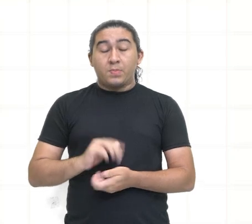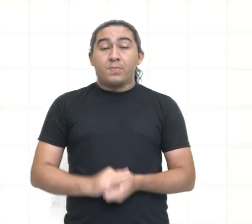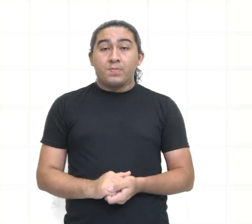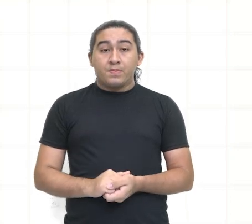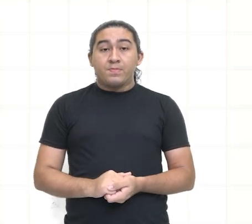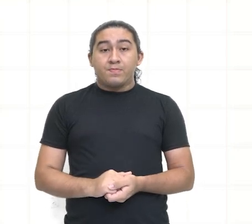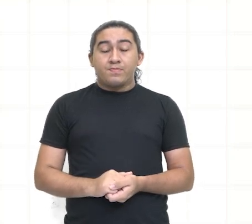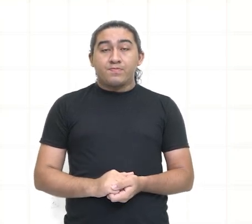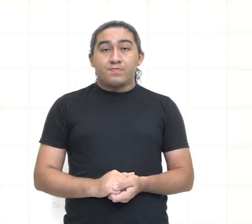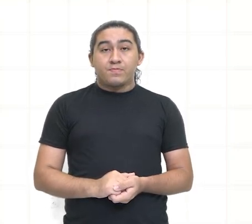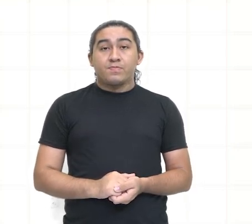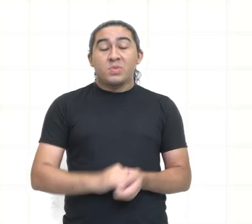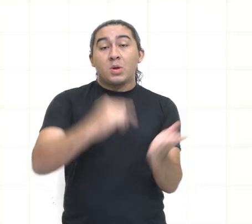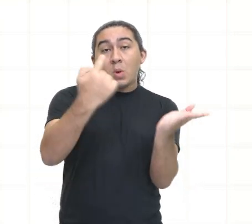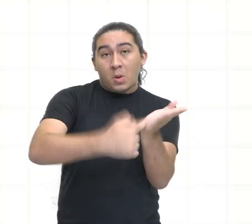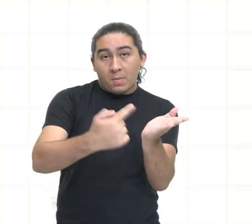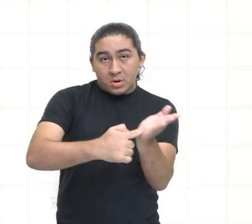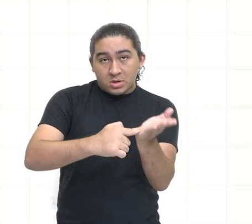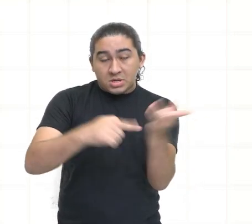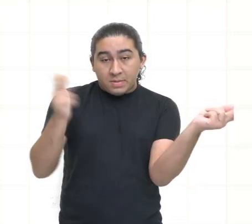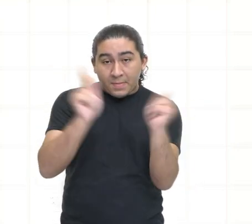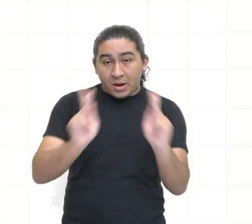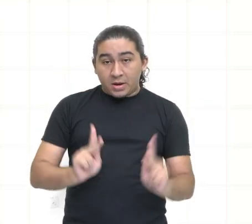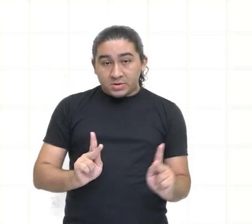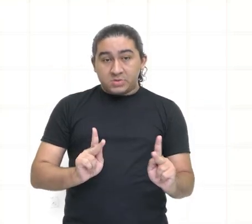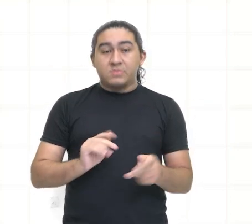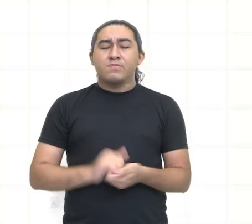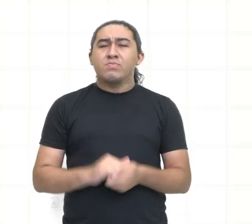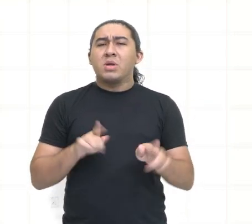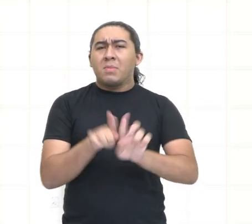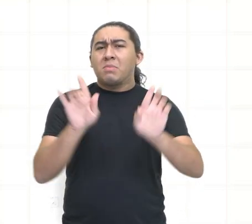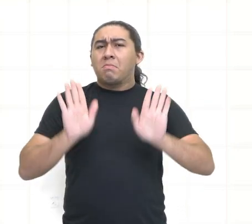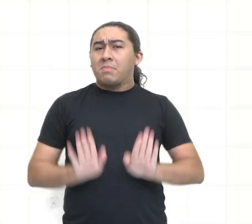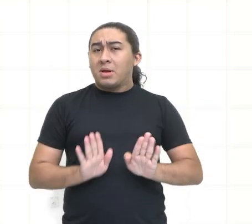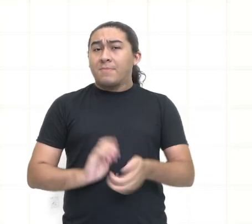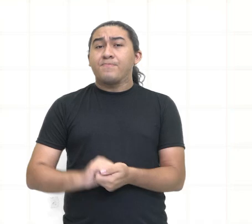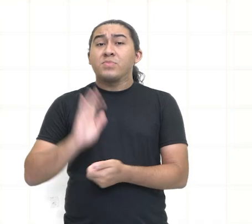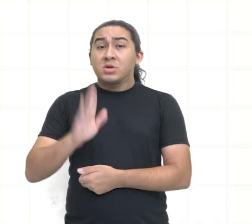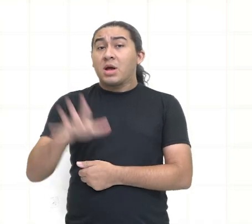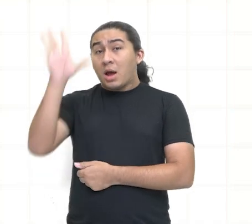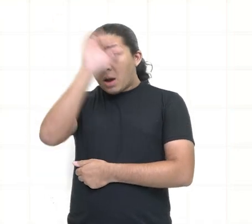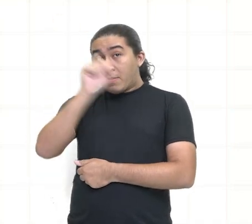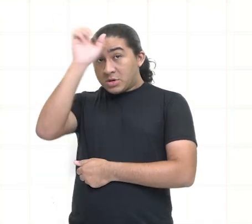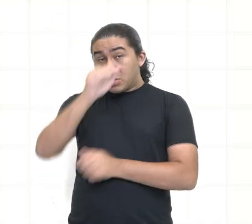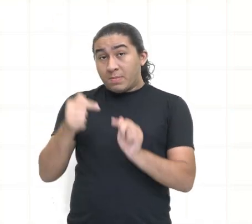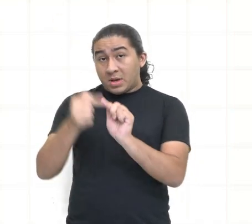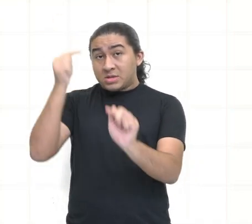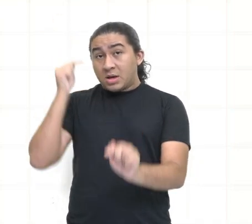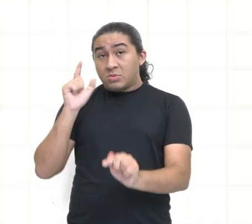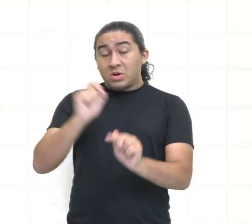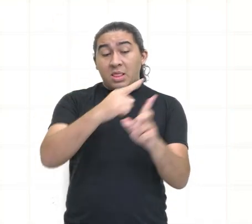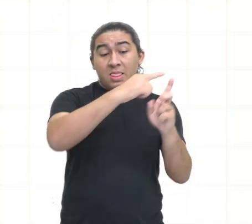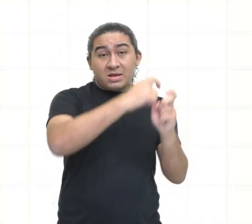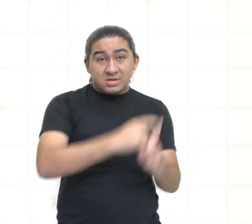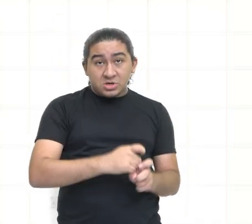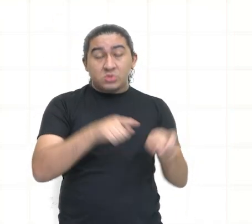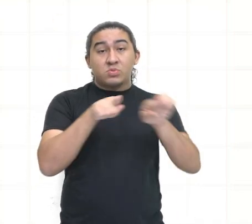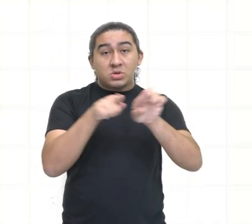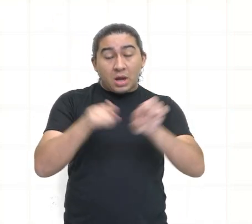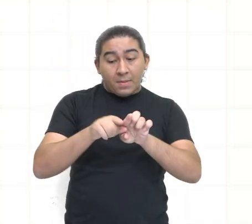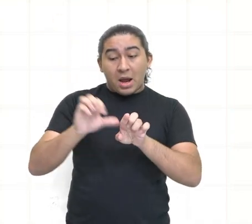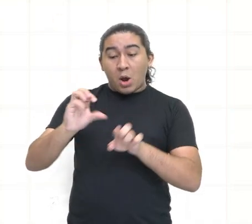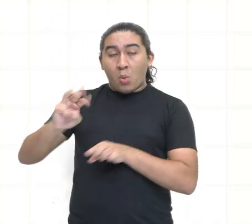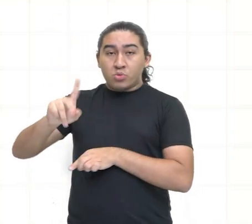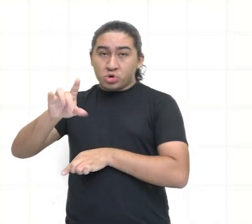Pacto de Não Agressão Germano-Soviético. Professor, eu já aprendi que nazismo e comunismo